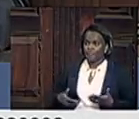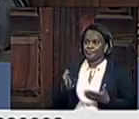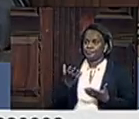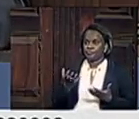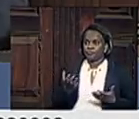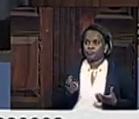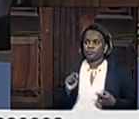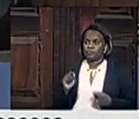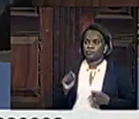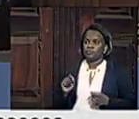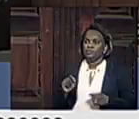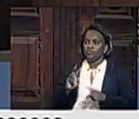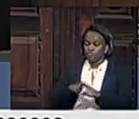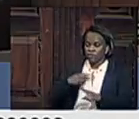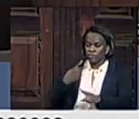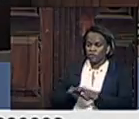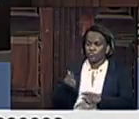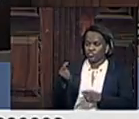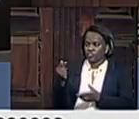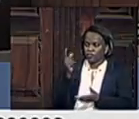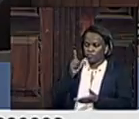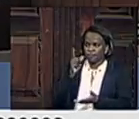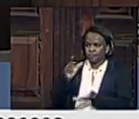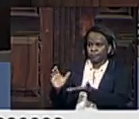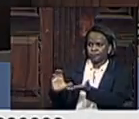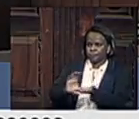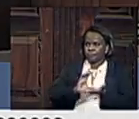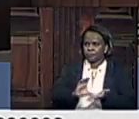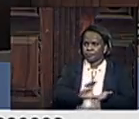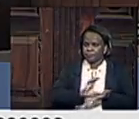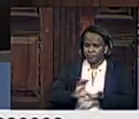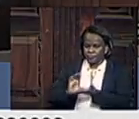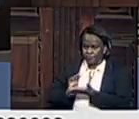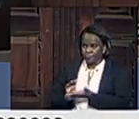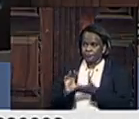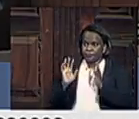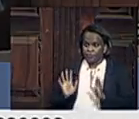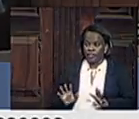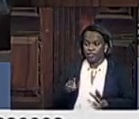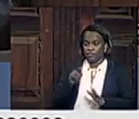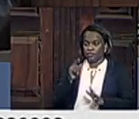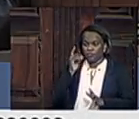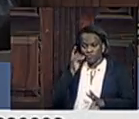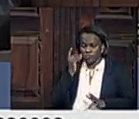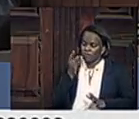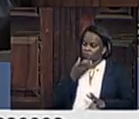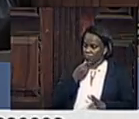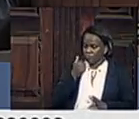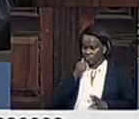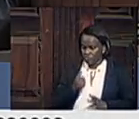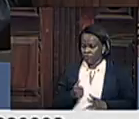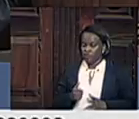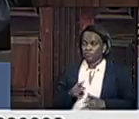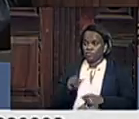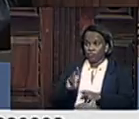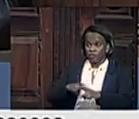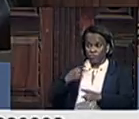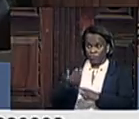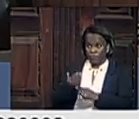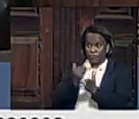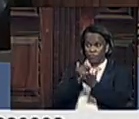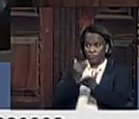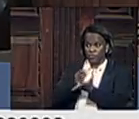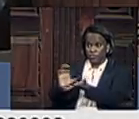pretende obter aumento de arrecadação. Ora, senhores e senhoras deputados, aumento de